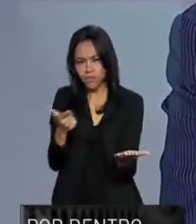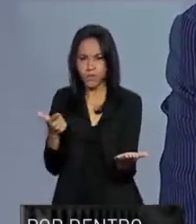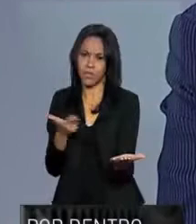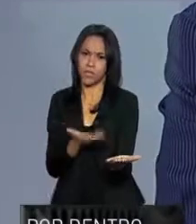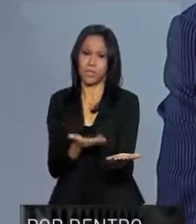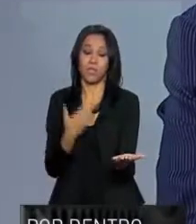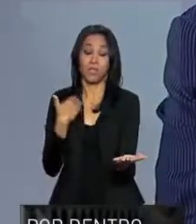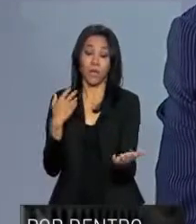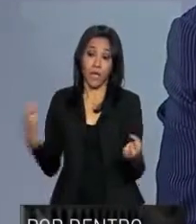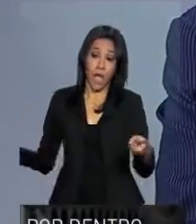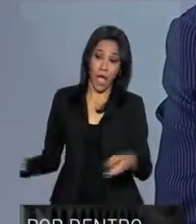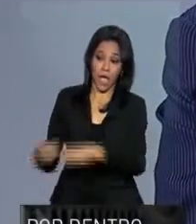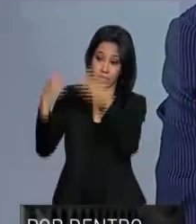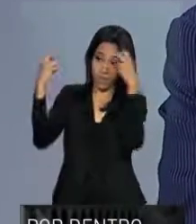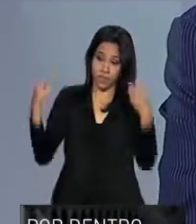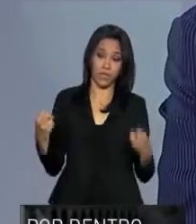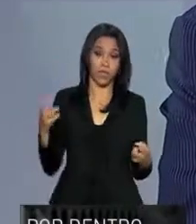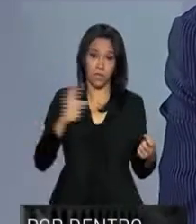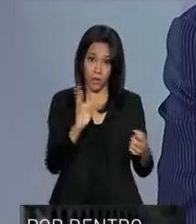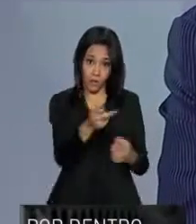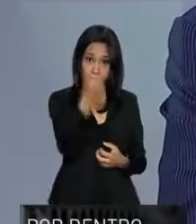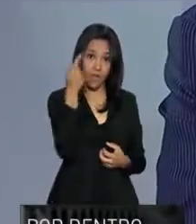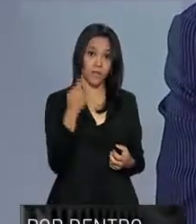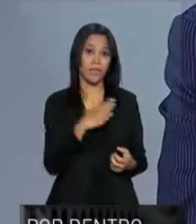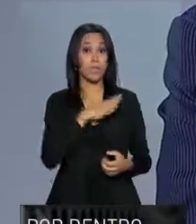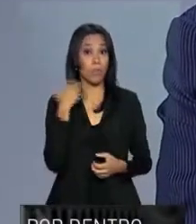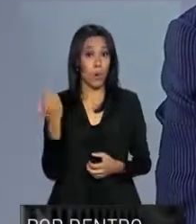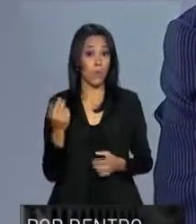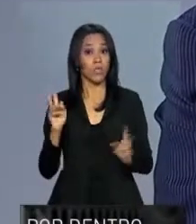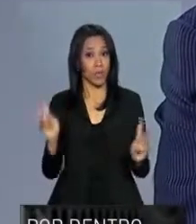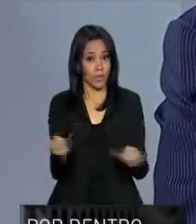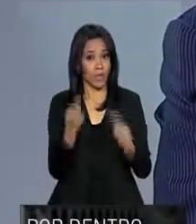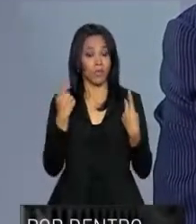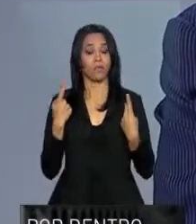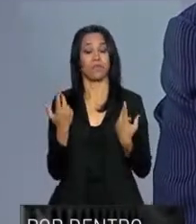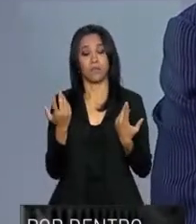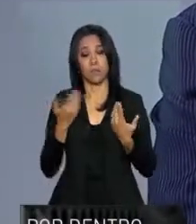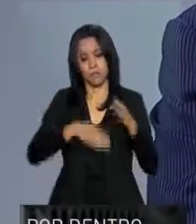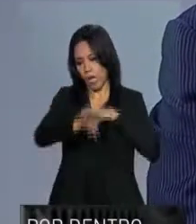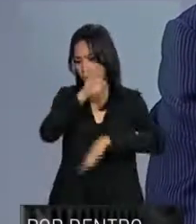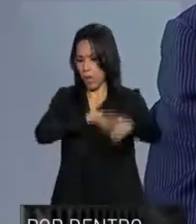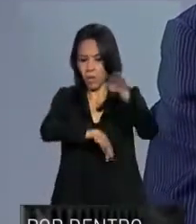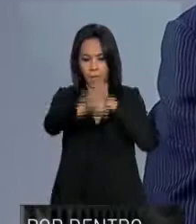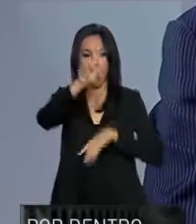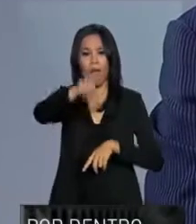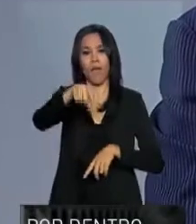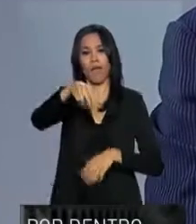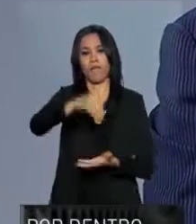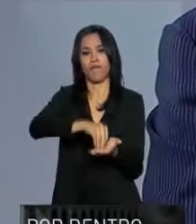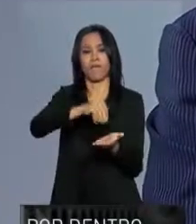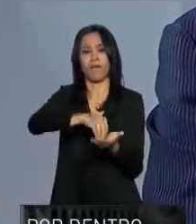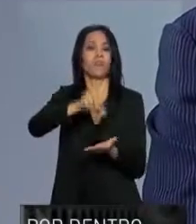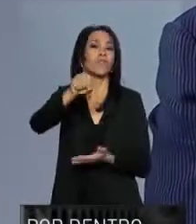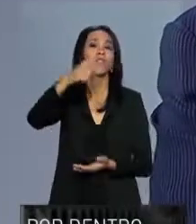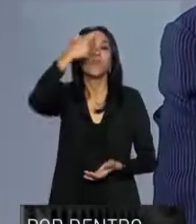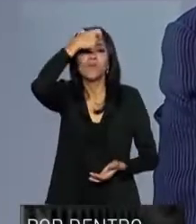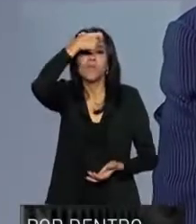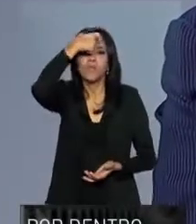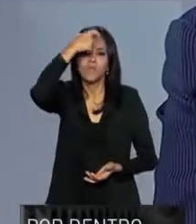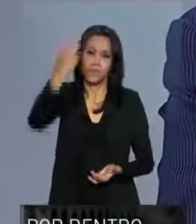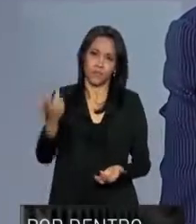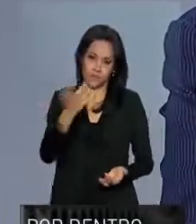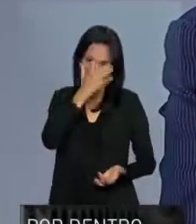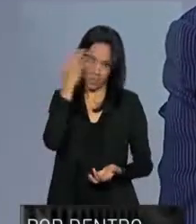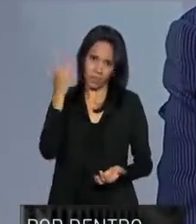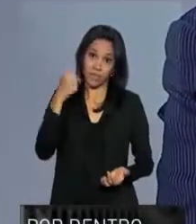acidentes que os incidentes e que as mortes no trânsito boa parte são causadas pela falta de consciência do por isto isso é